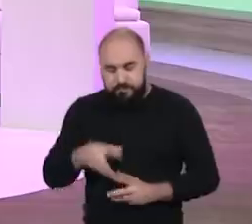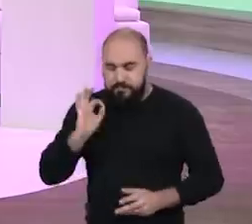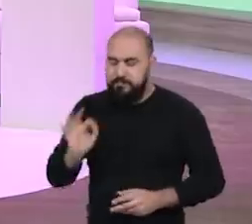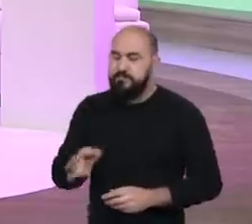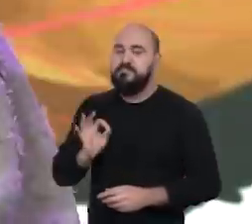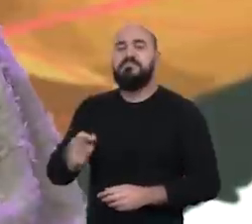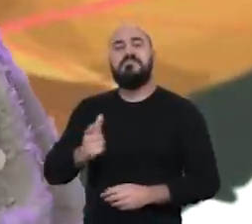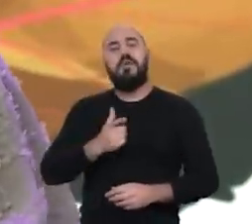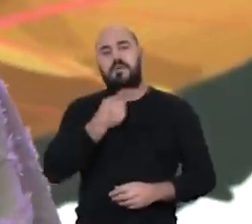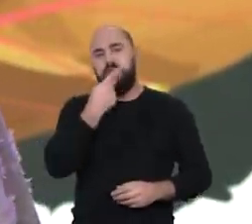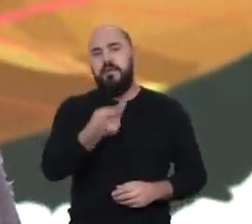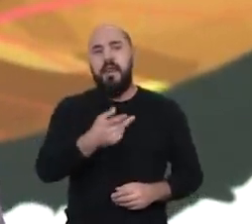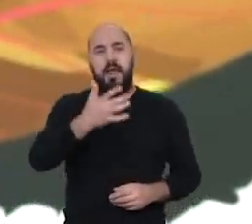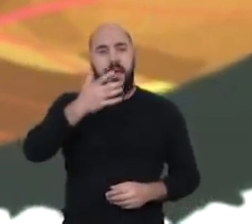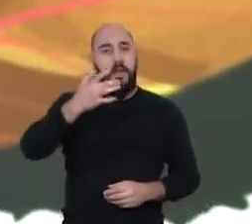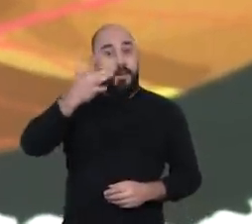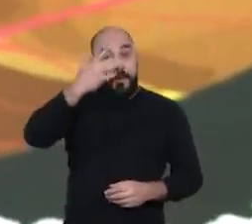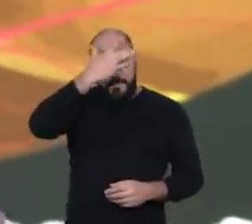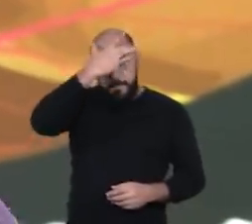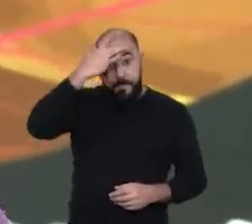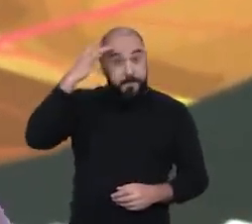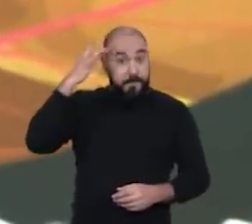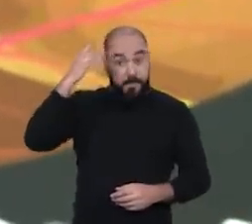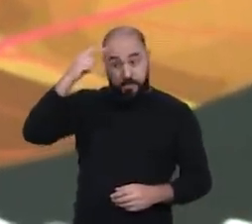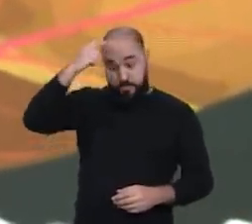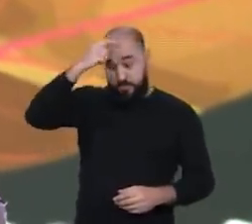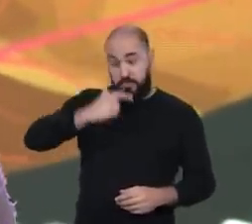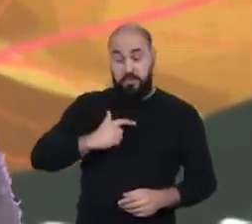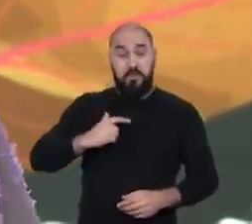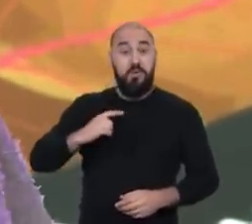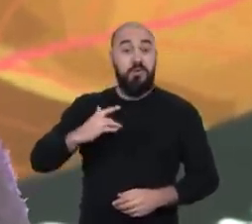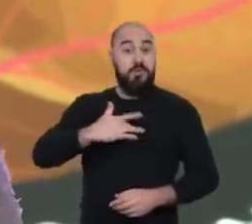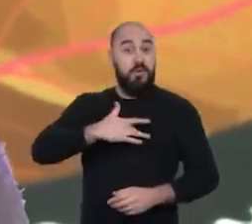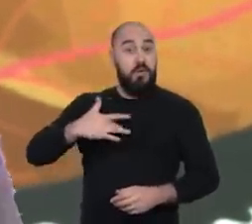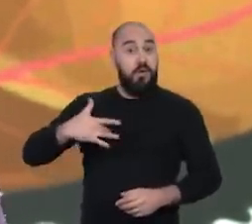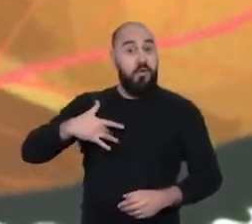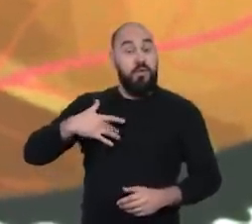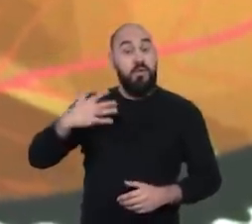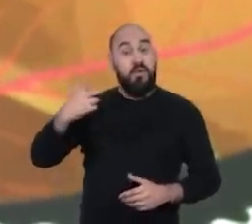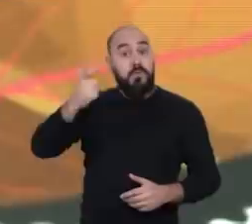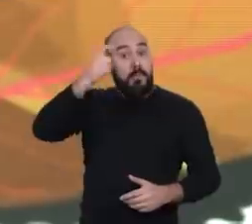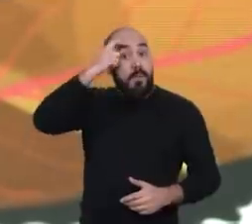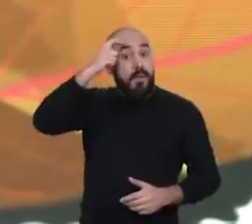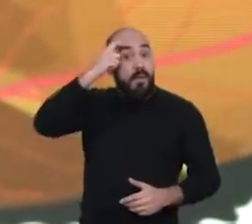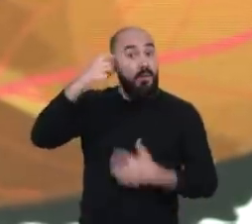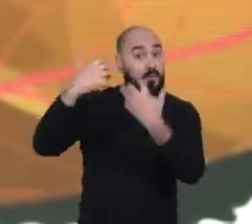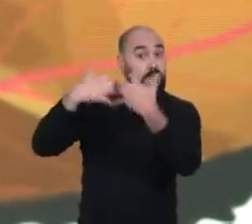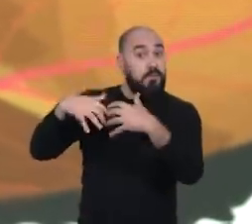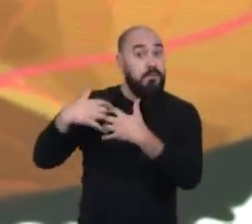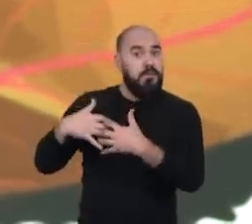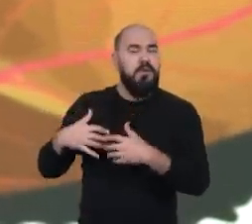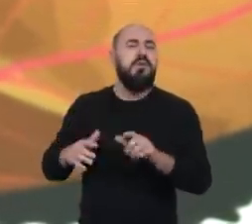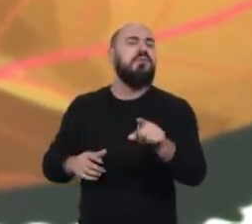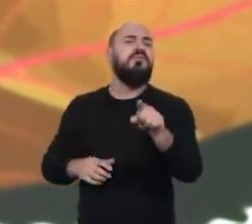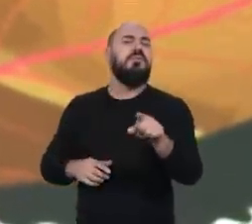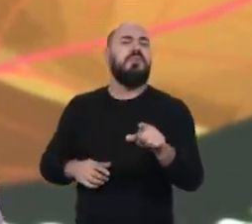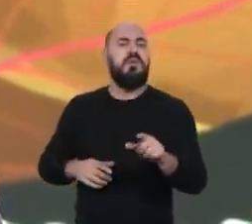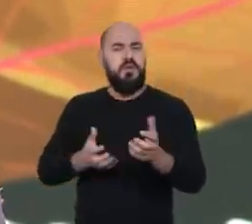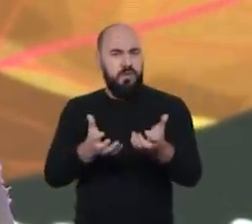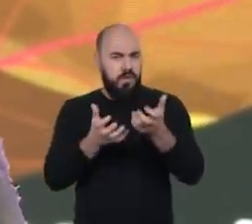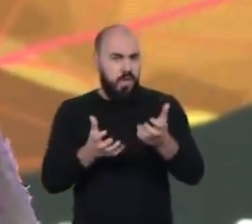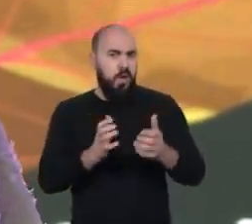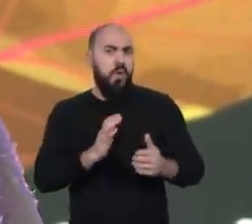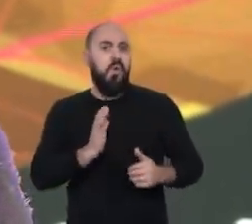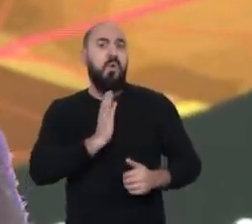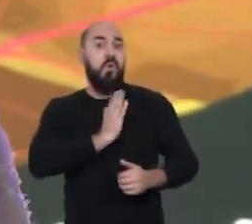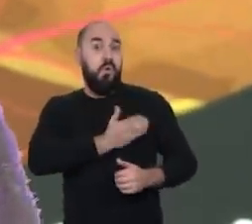mas também vamos falar sobre espiritualidade. E eu sei, você deseja um novo coração? Deseja? É sobre